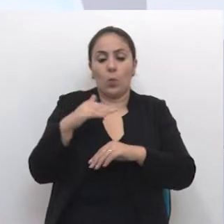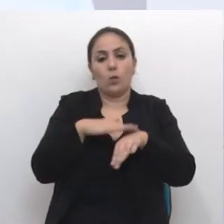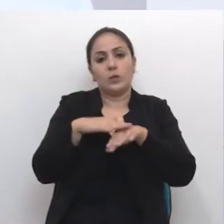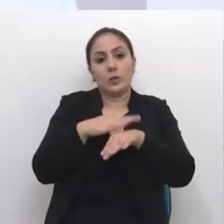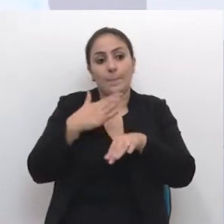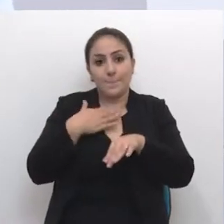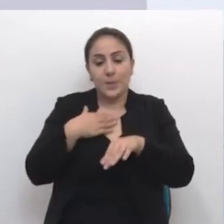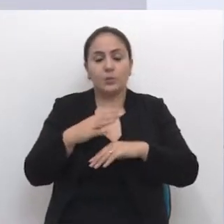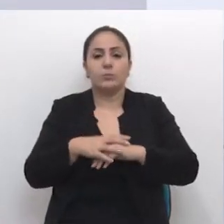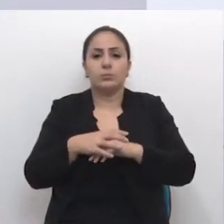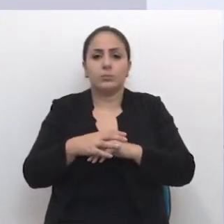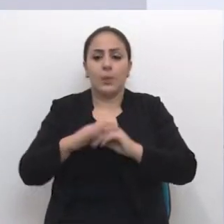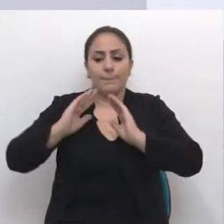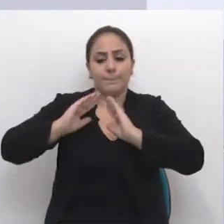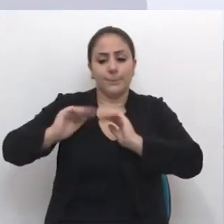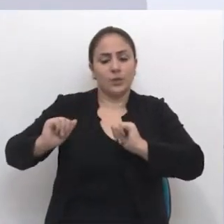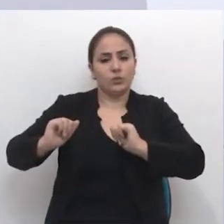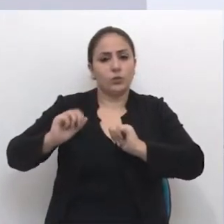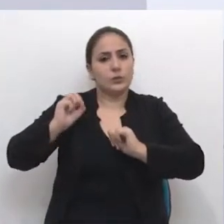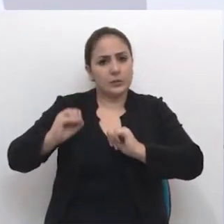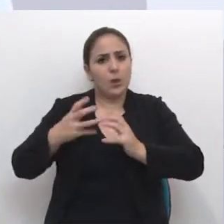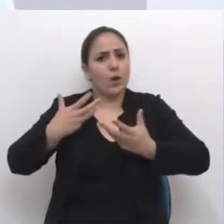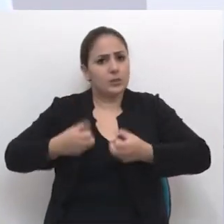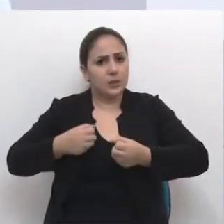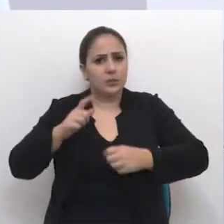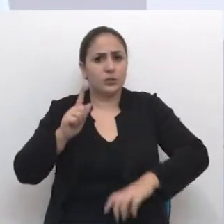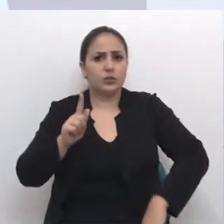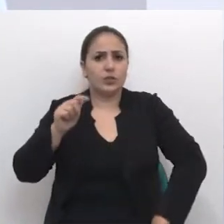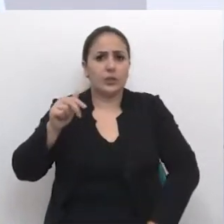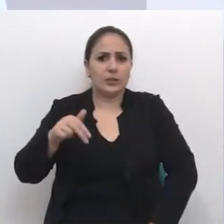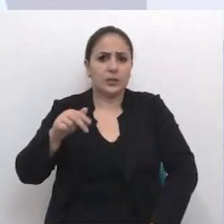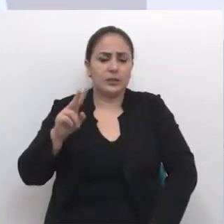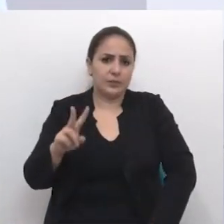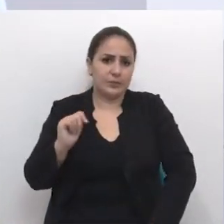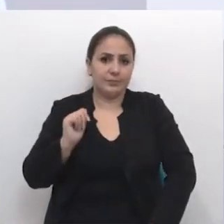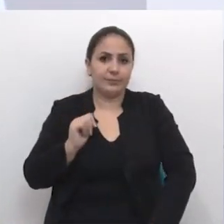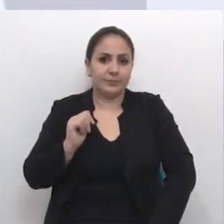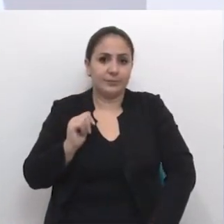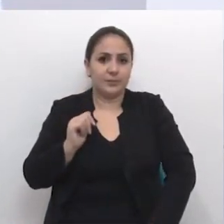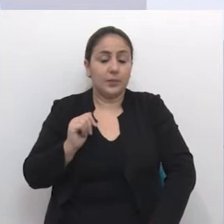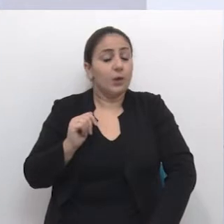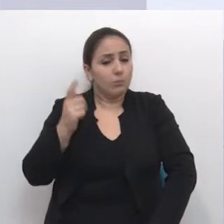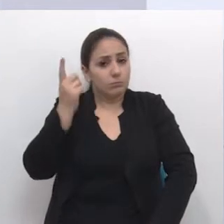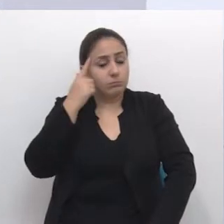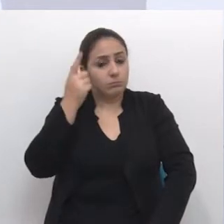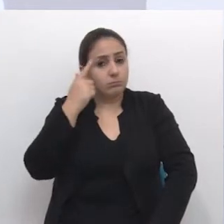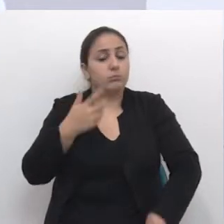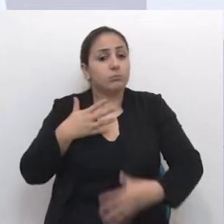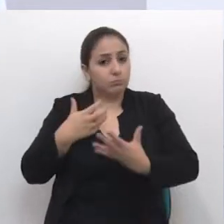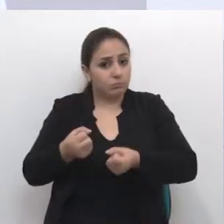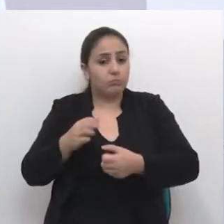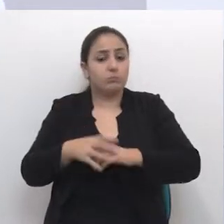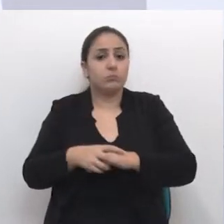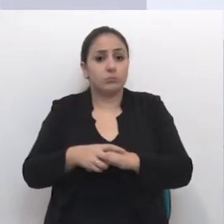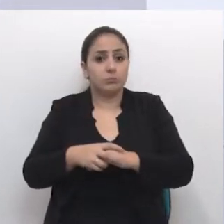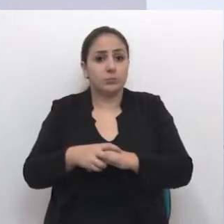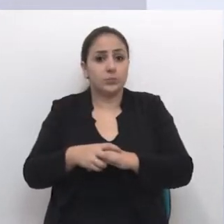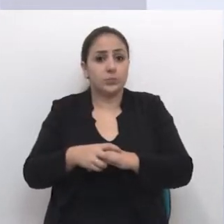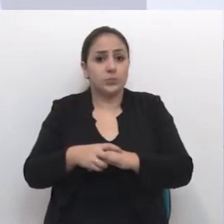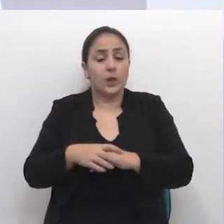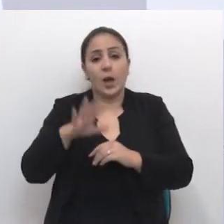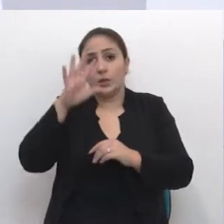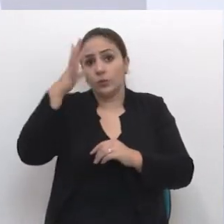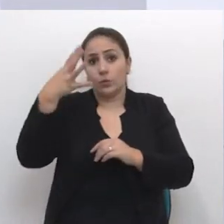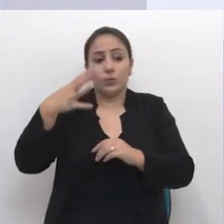pediram se eu colocaria o gás GNV. Pensei e aceitei. Tomei